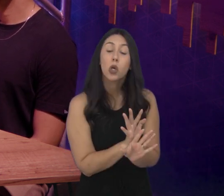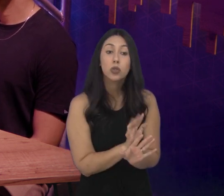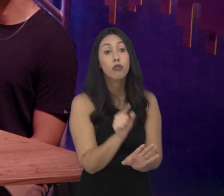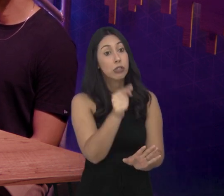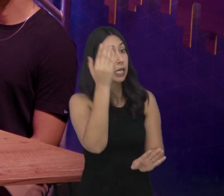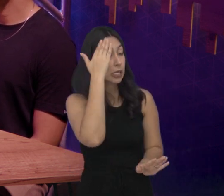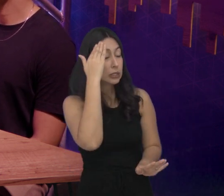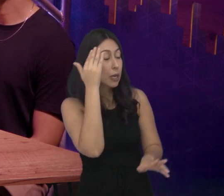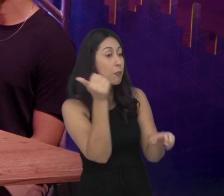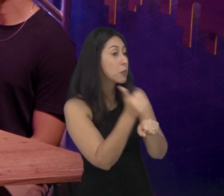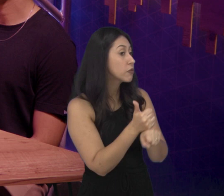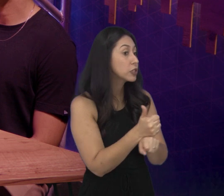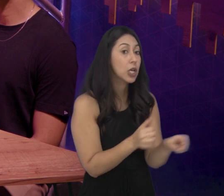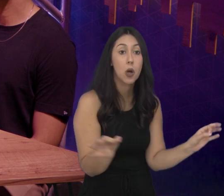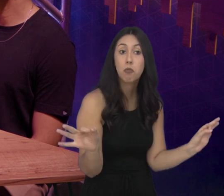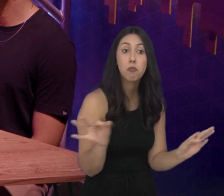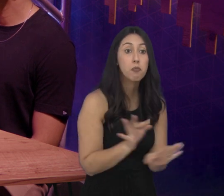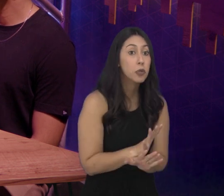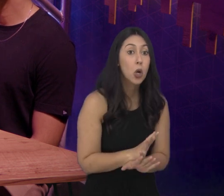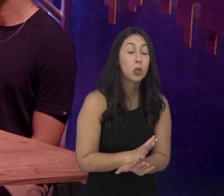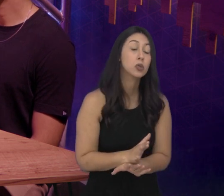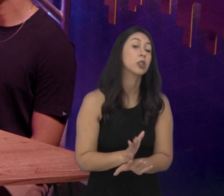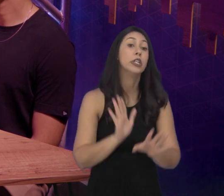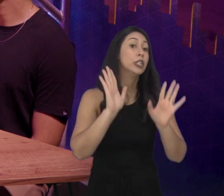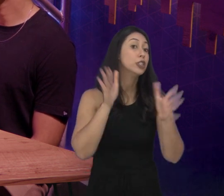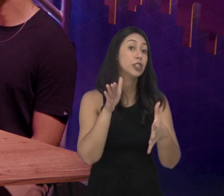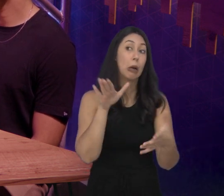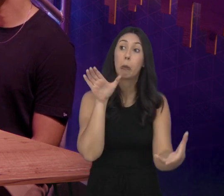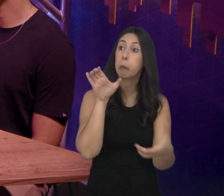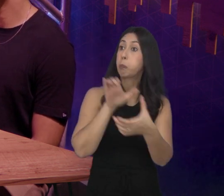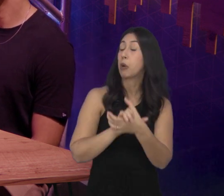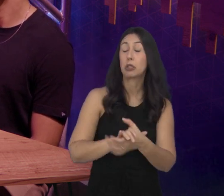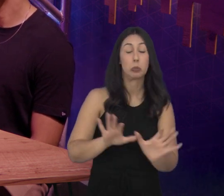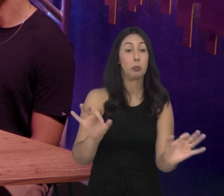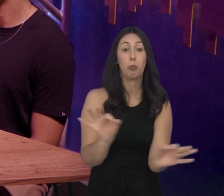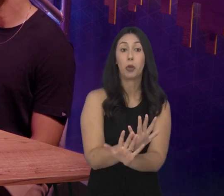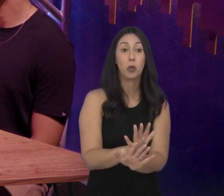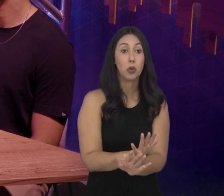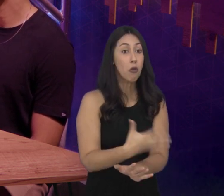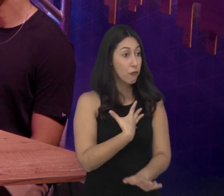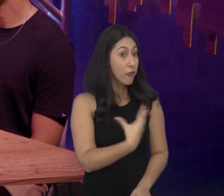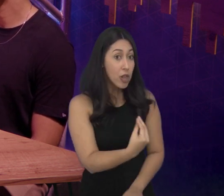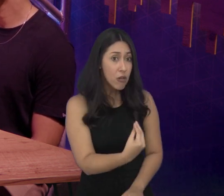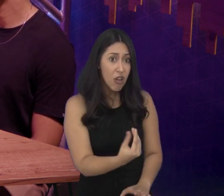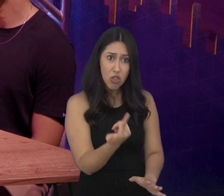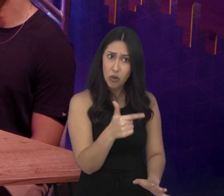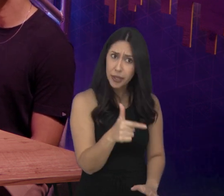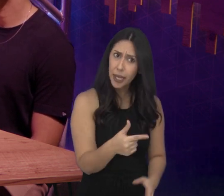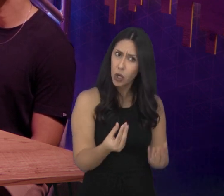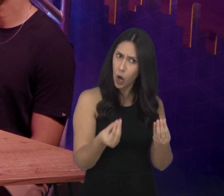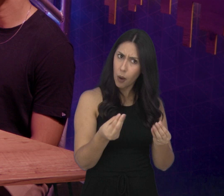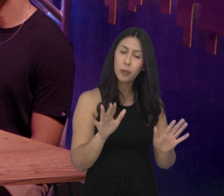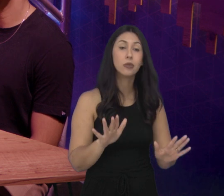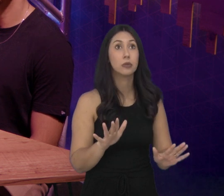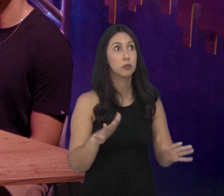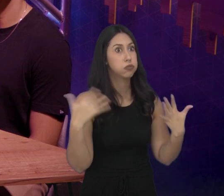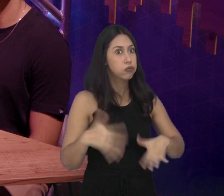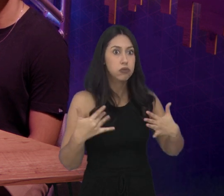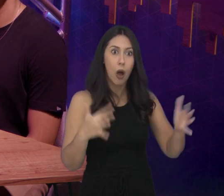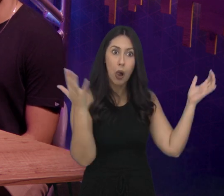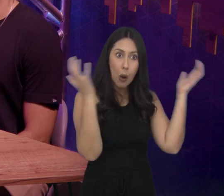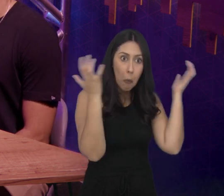você sabe qual é a sua profissão e você sabe quem é o amor da sua vida, entre aspas. E você tem filhos e que loucura tudo isso,